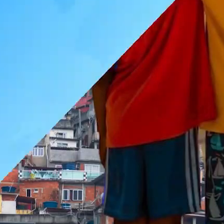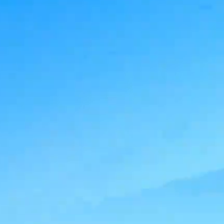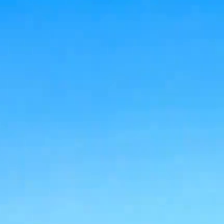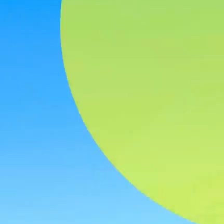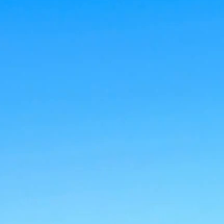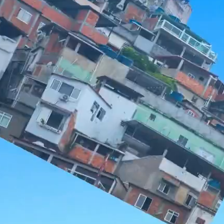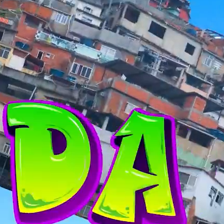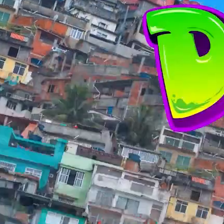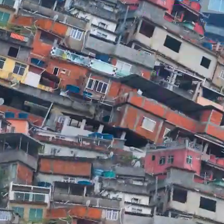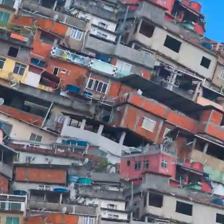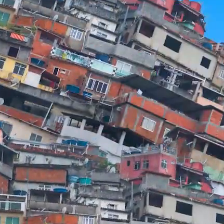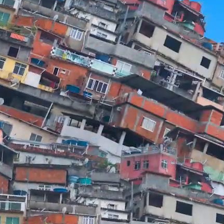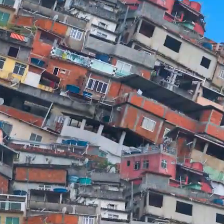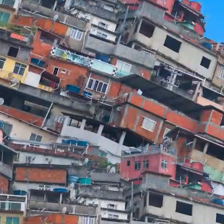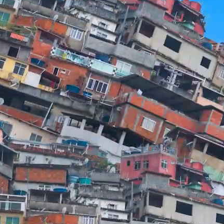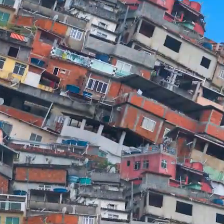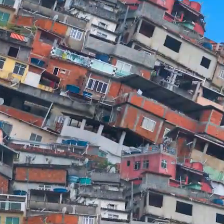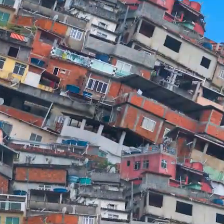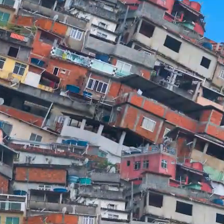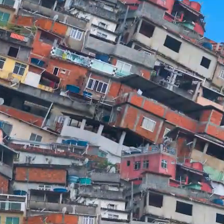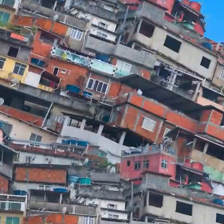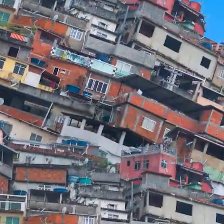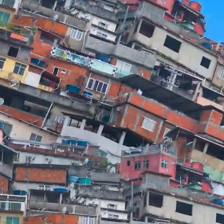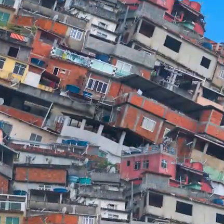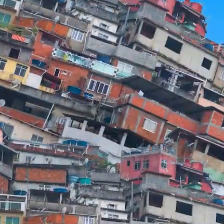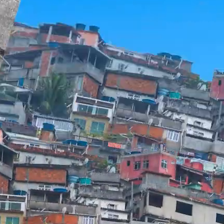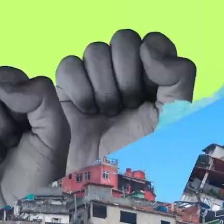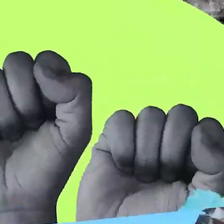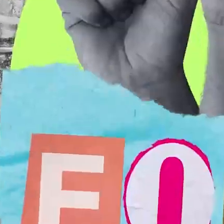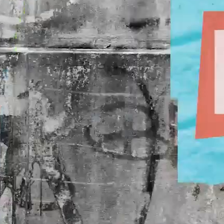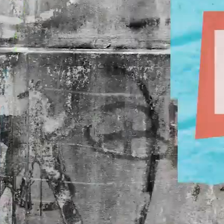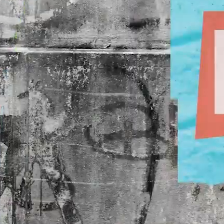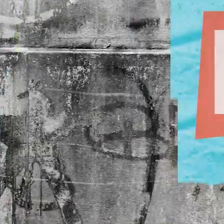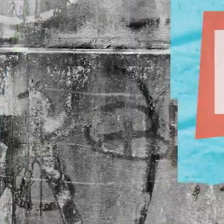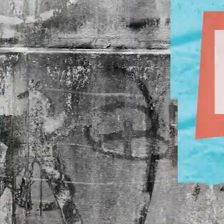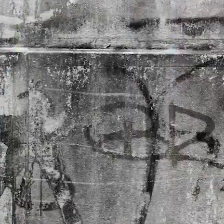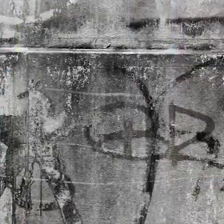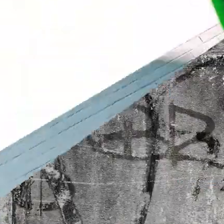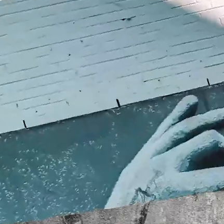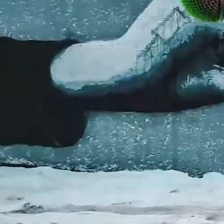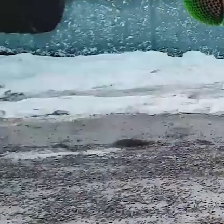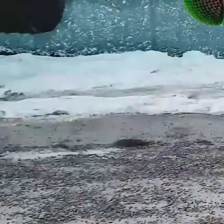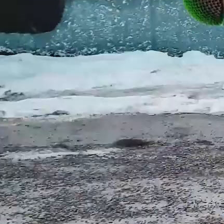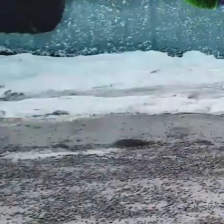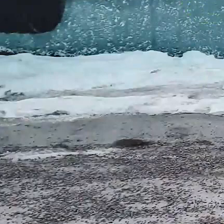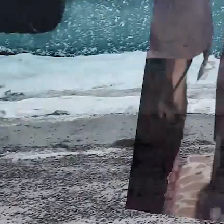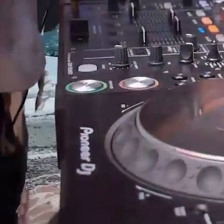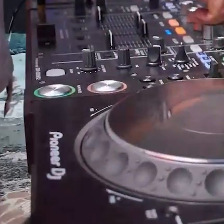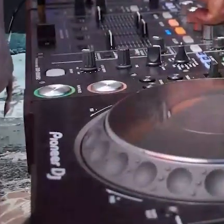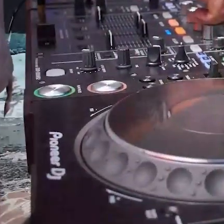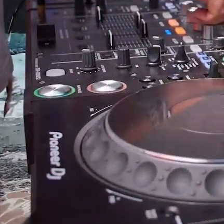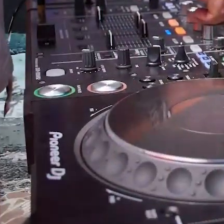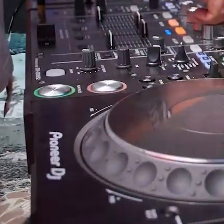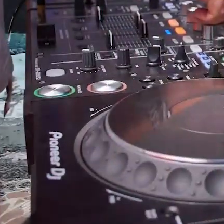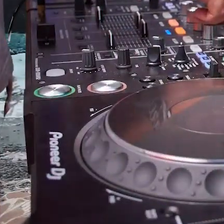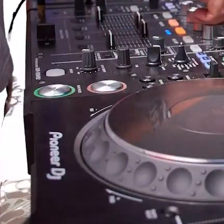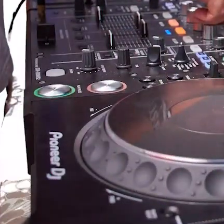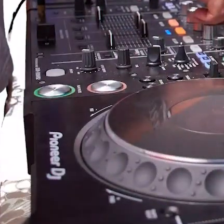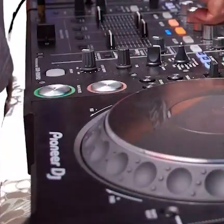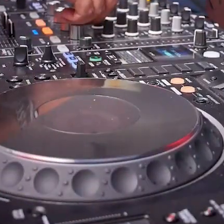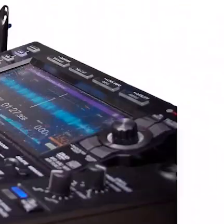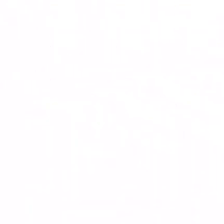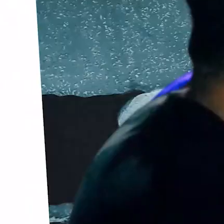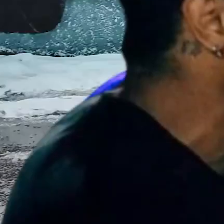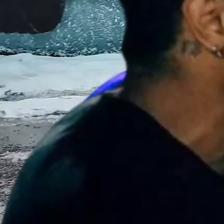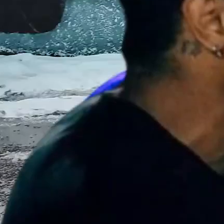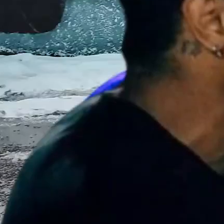direitos. É a cultura da quebrada recheada de críticas e de força. O breakdance, grafite, slams culturais, batalhas de rimas, DJs